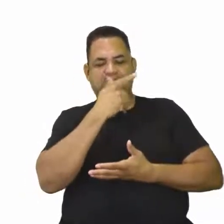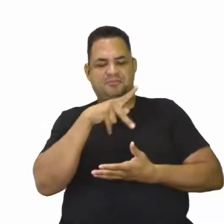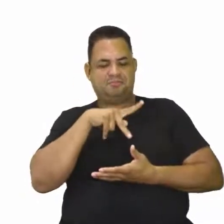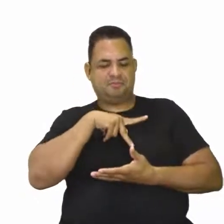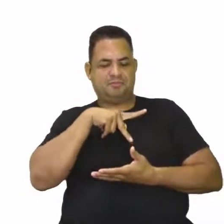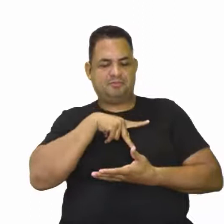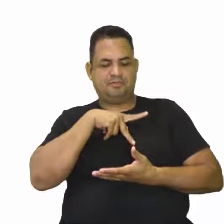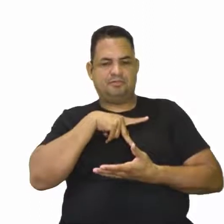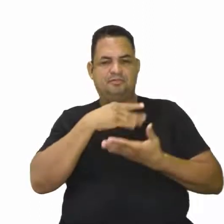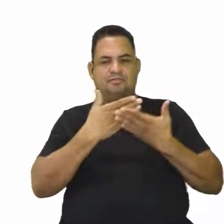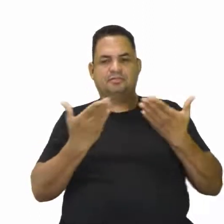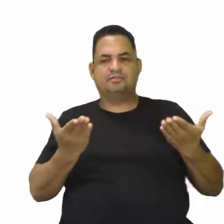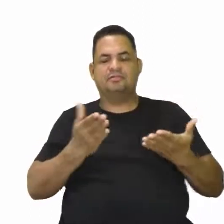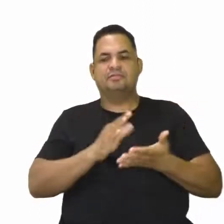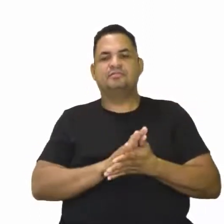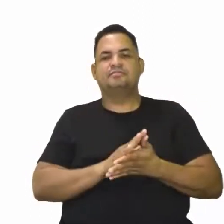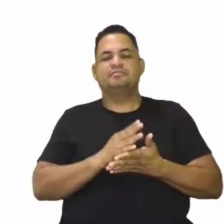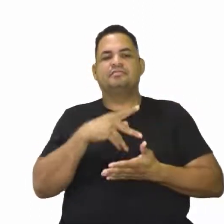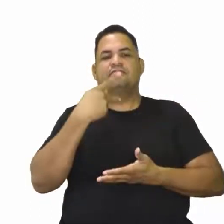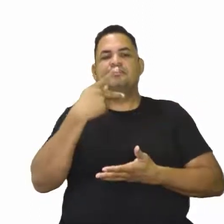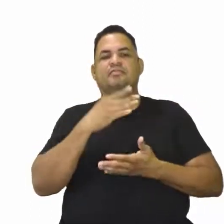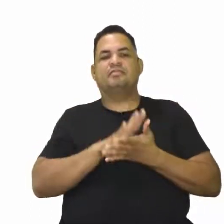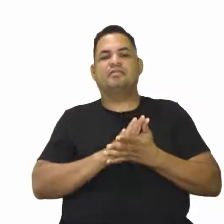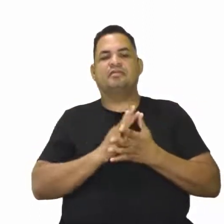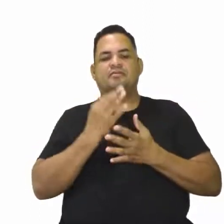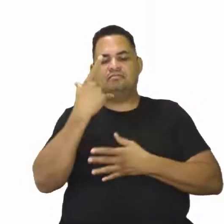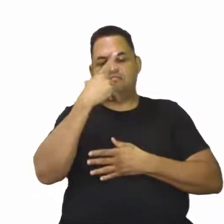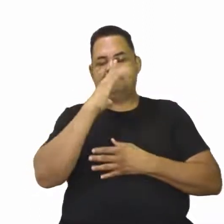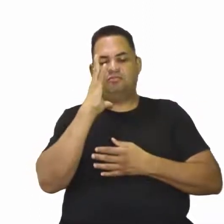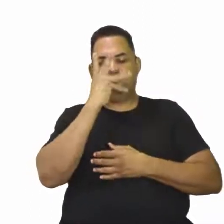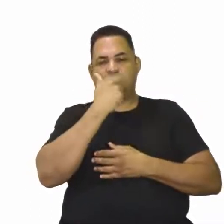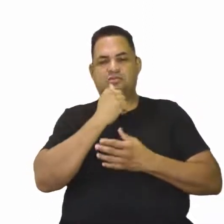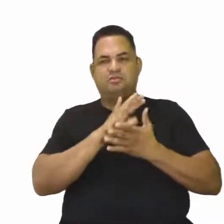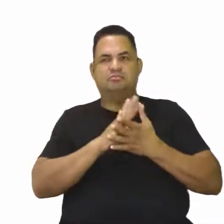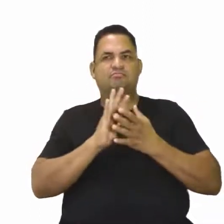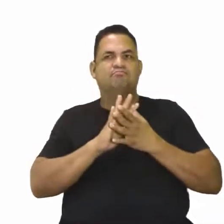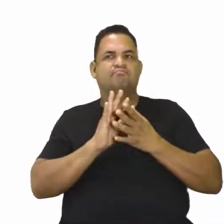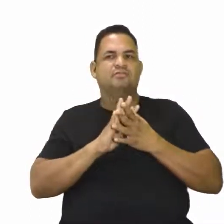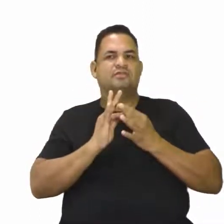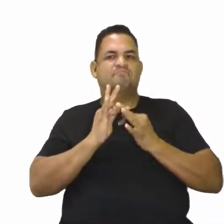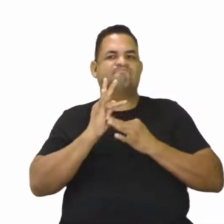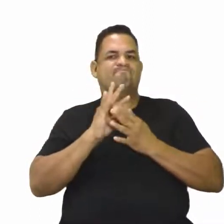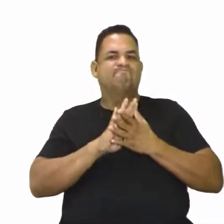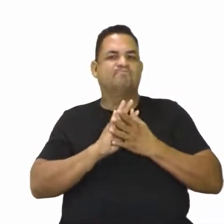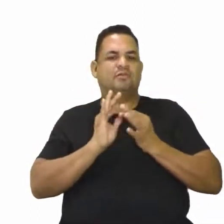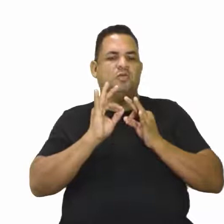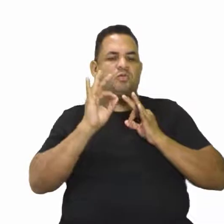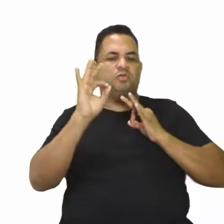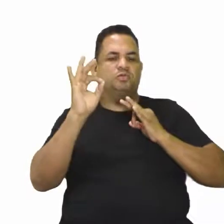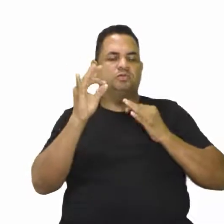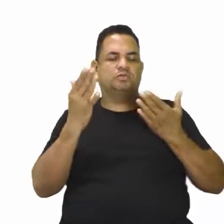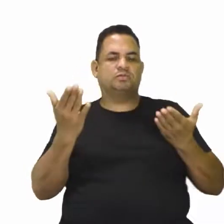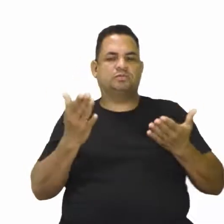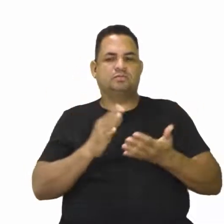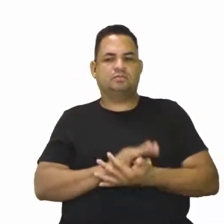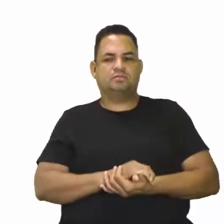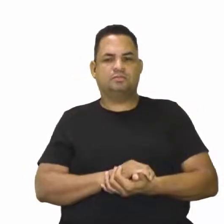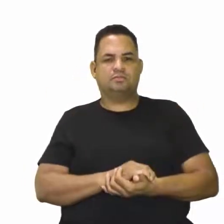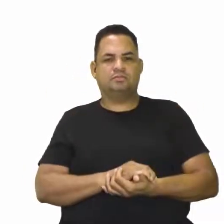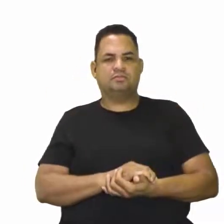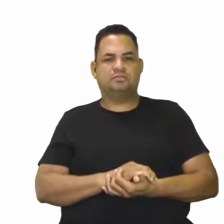bonita. Então, ela diz que a beleza dela vai levar ela longe. Né,